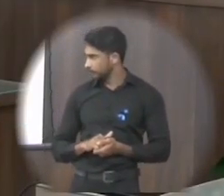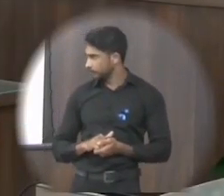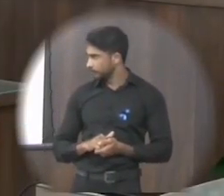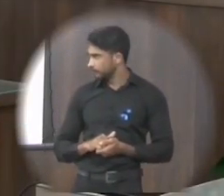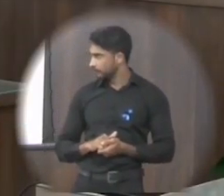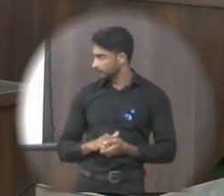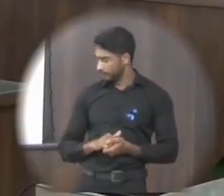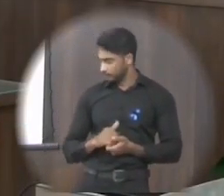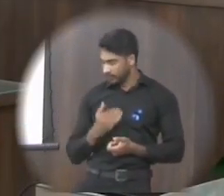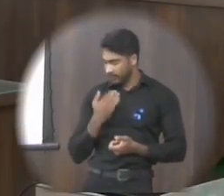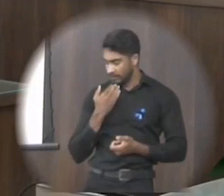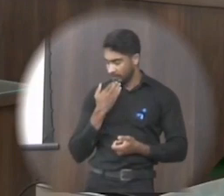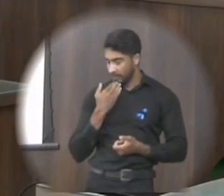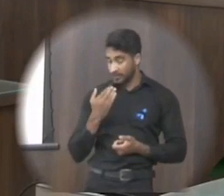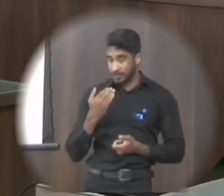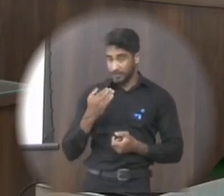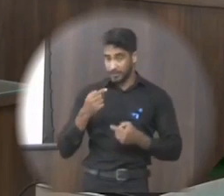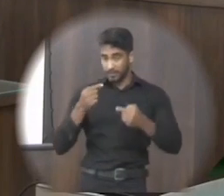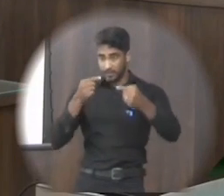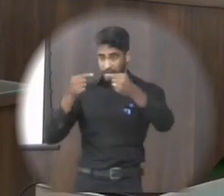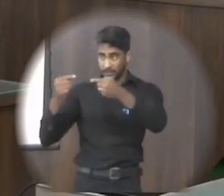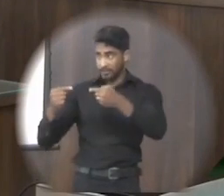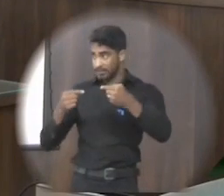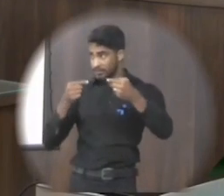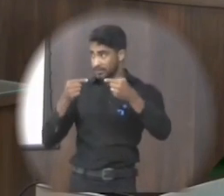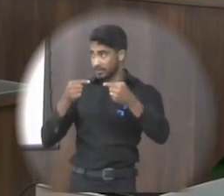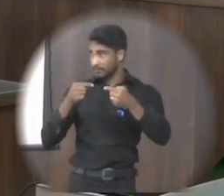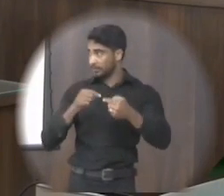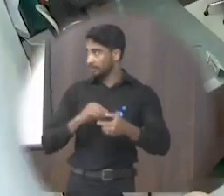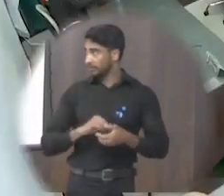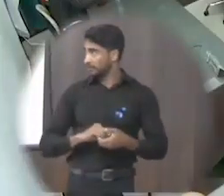Os requerimentos estão em discussão.